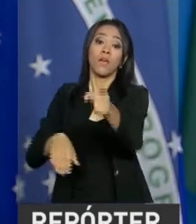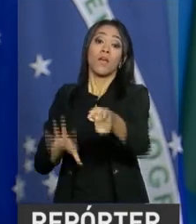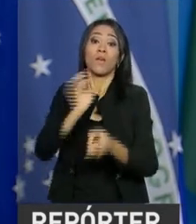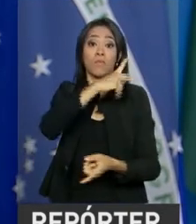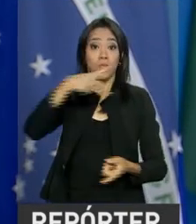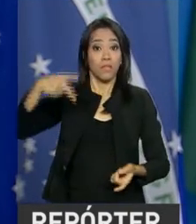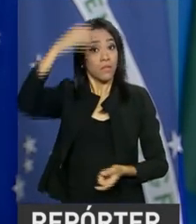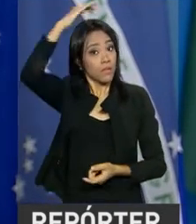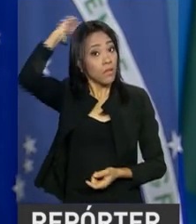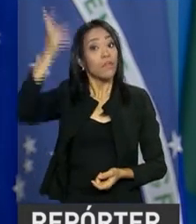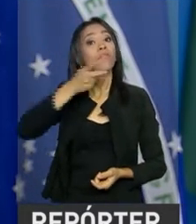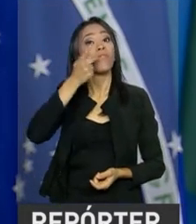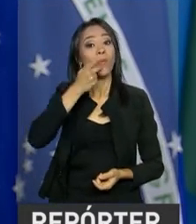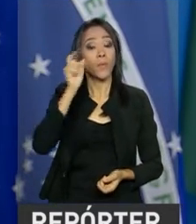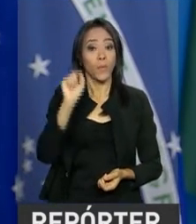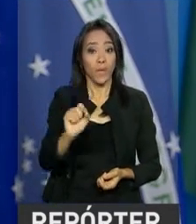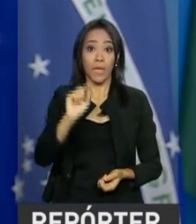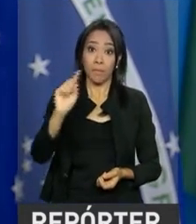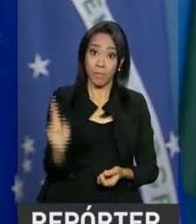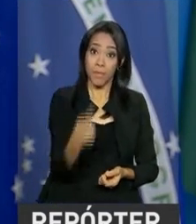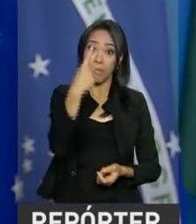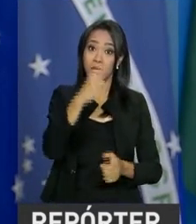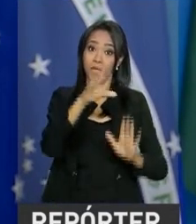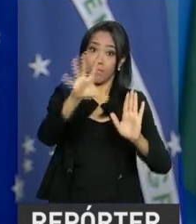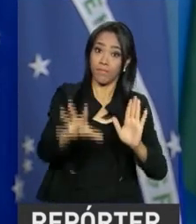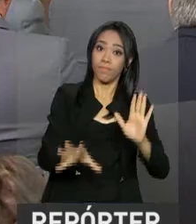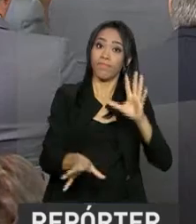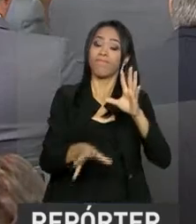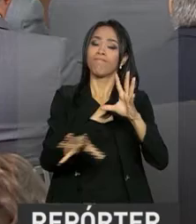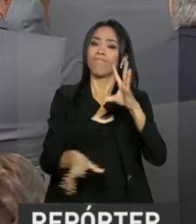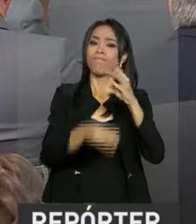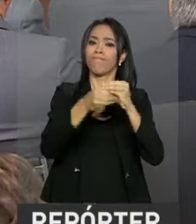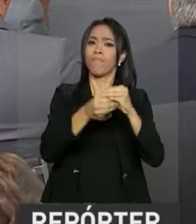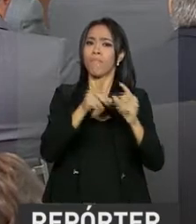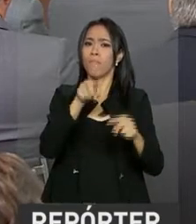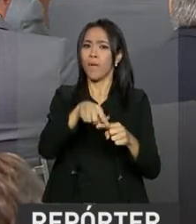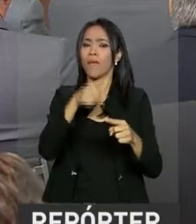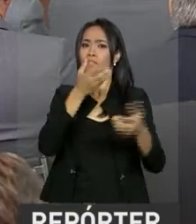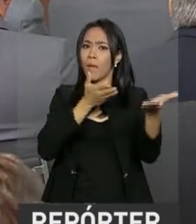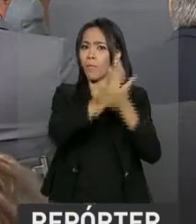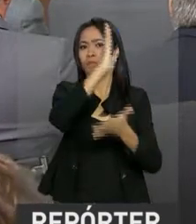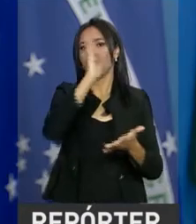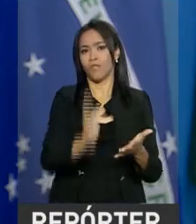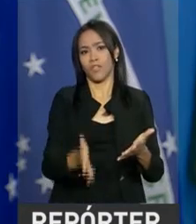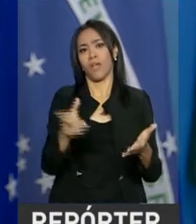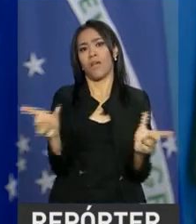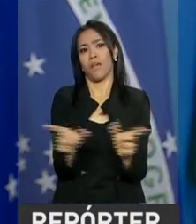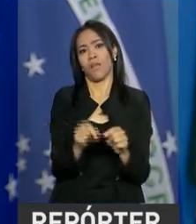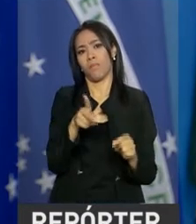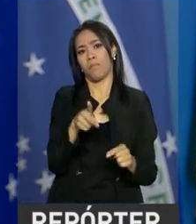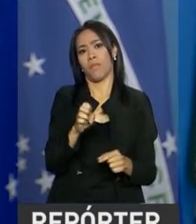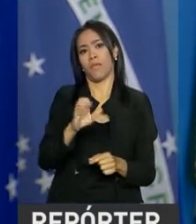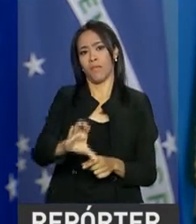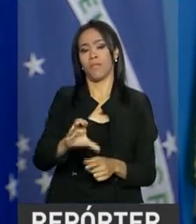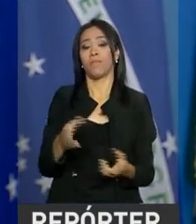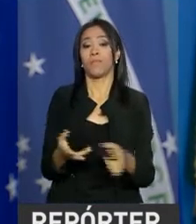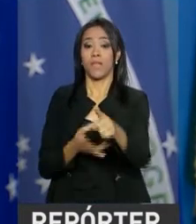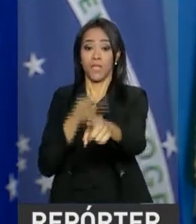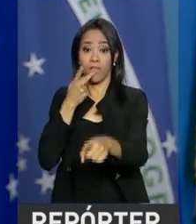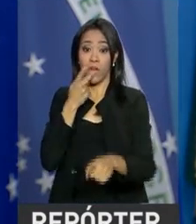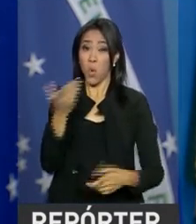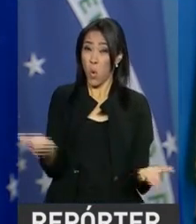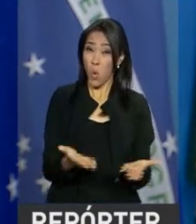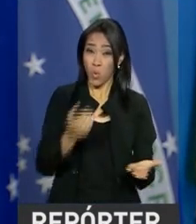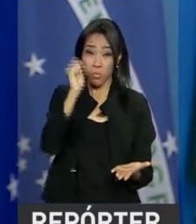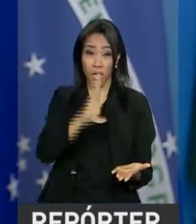o assunto e disse que a primeira emenda para retirar o país da recessão foi aprovada pelo congresso hoje no brasil se você não tiver